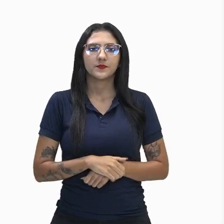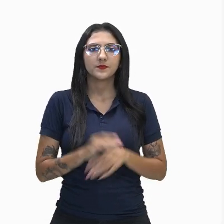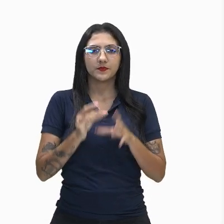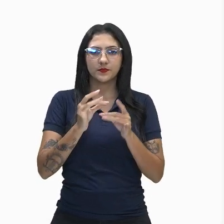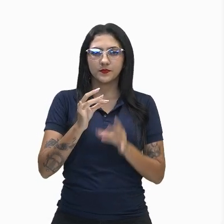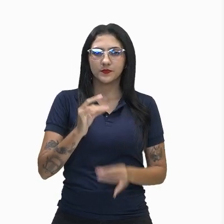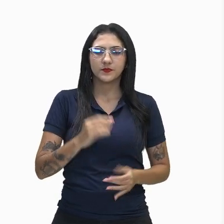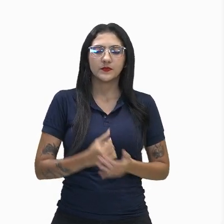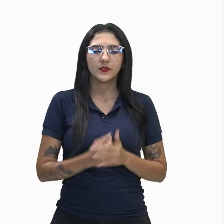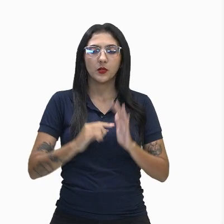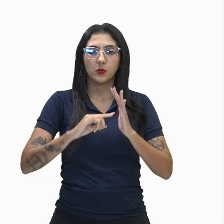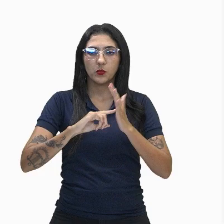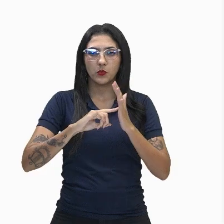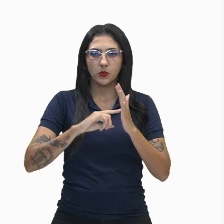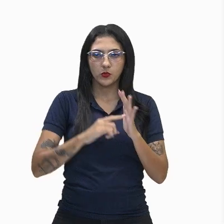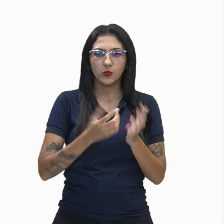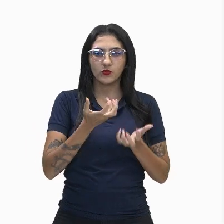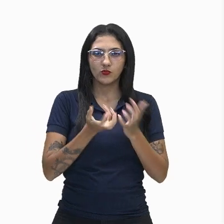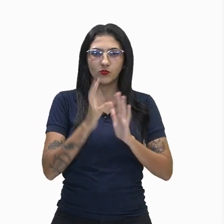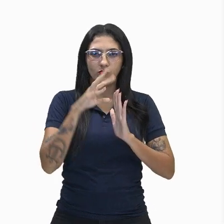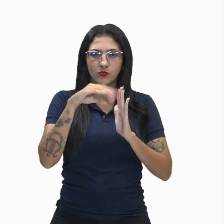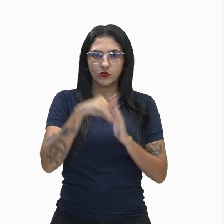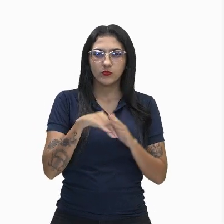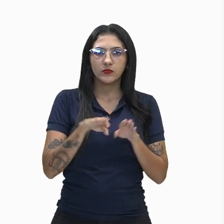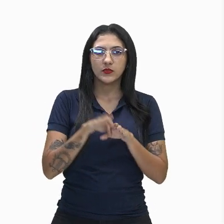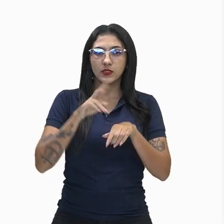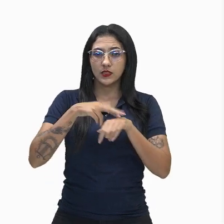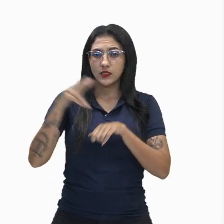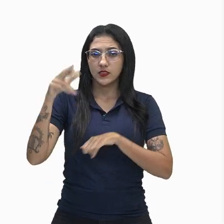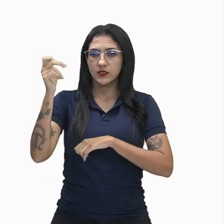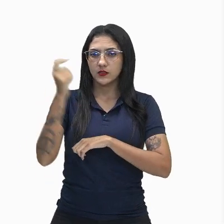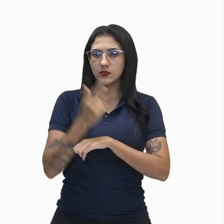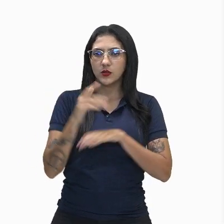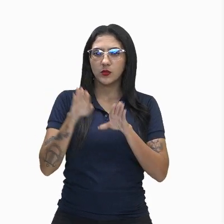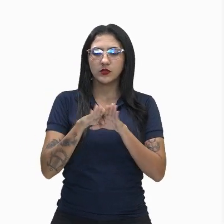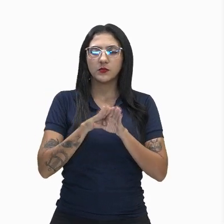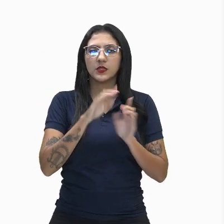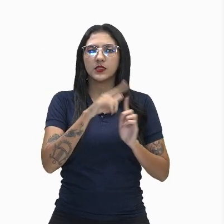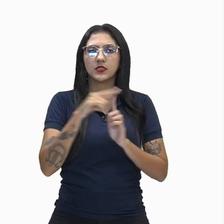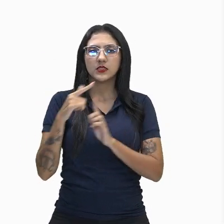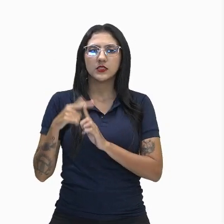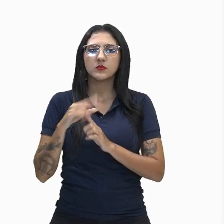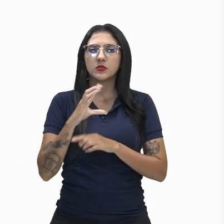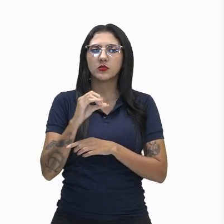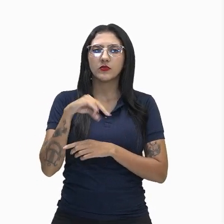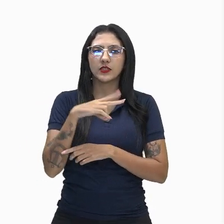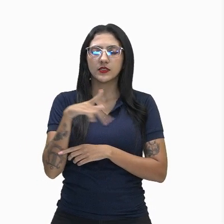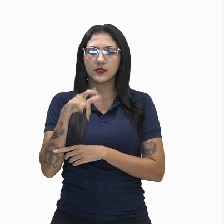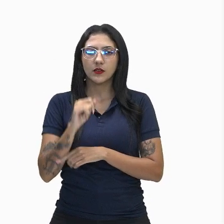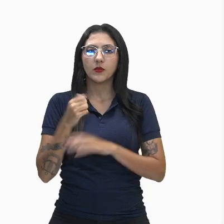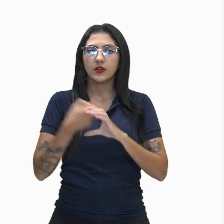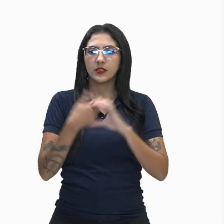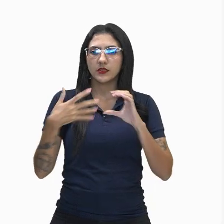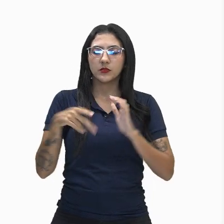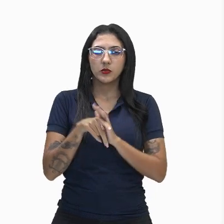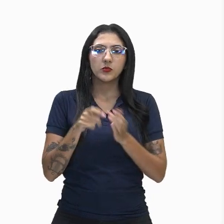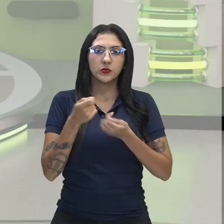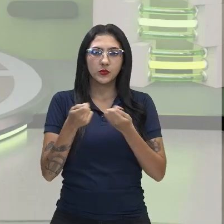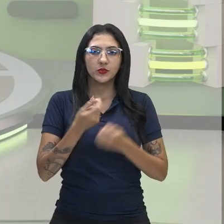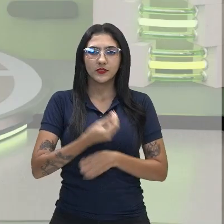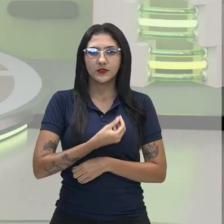Detalhamento, motor de combustão interna, radiação solar e correntes de convecção, como fatores para a manutenção da